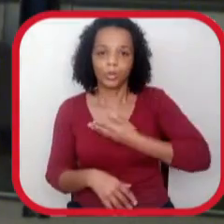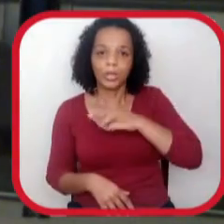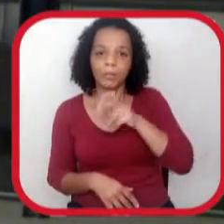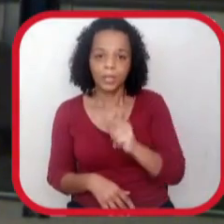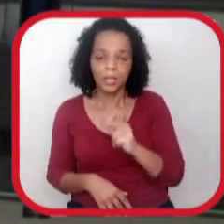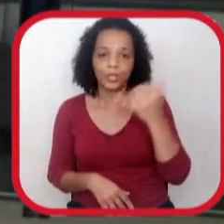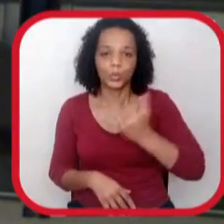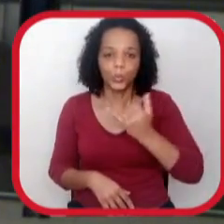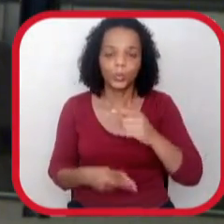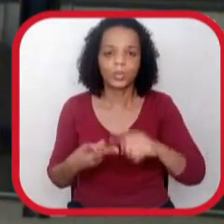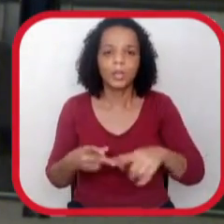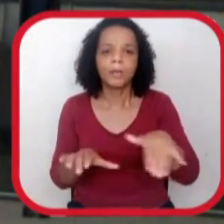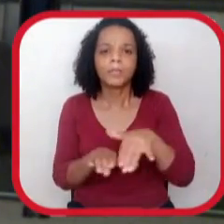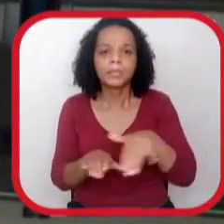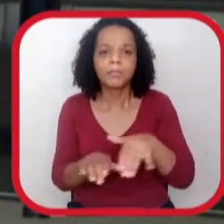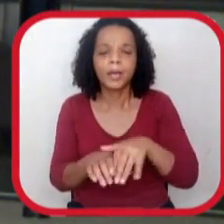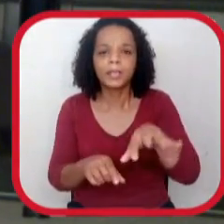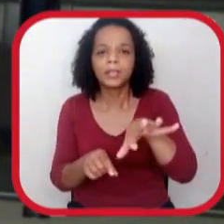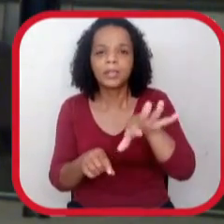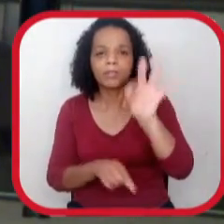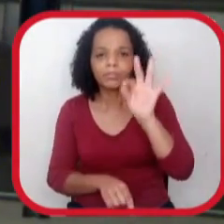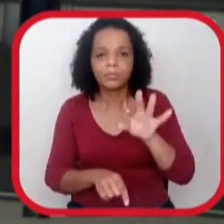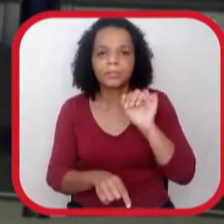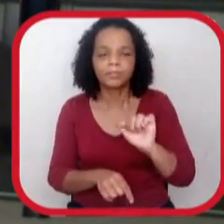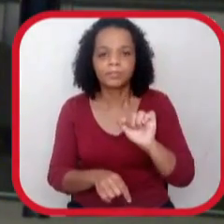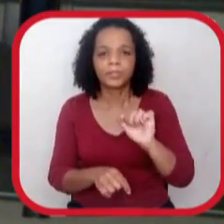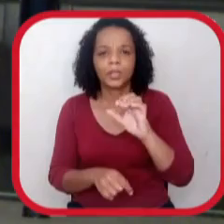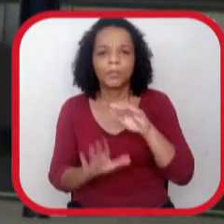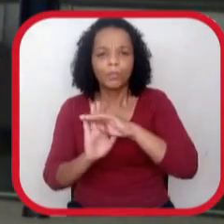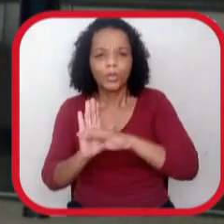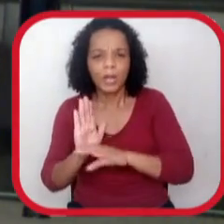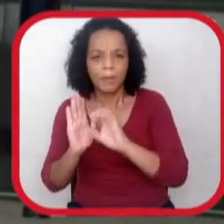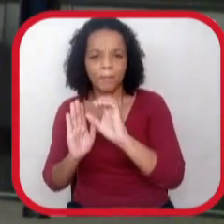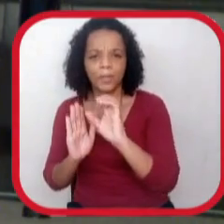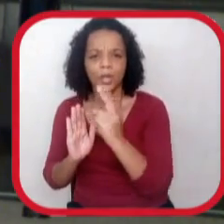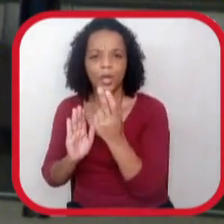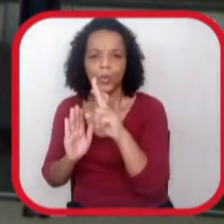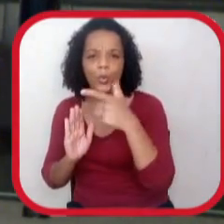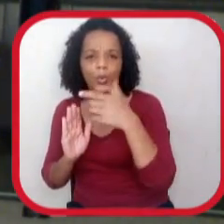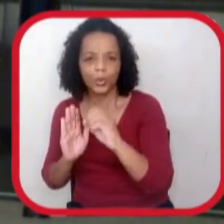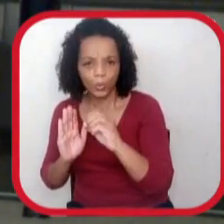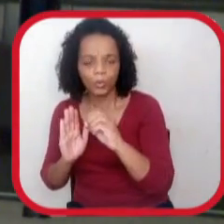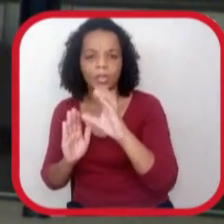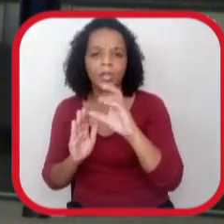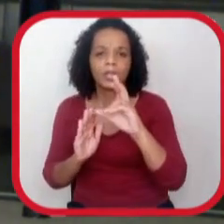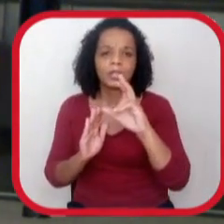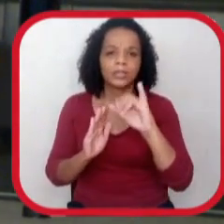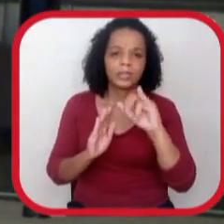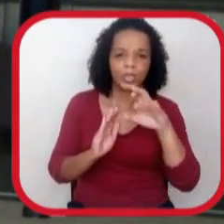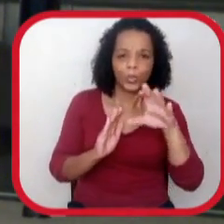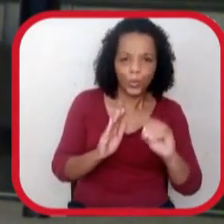com a Viagem de Pedro Afortunado, participei numa audição para o curto-circuito e fiquei até ao fim e a